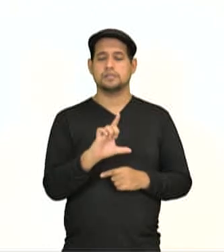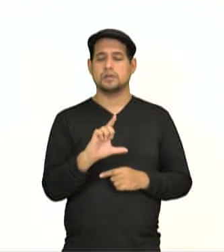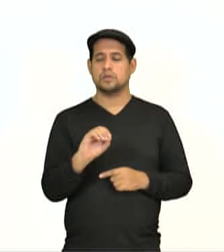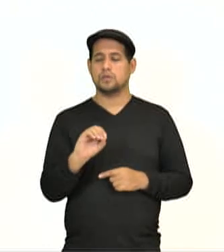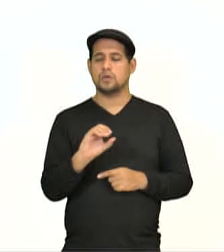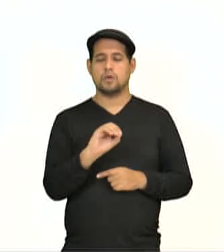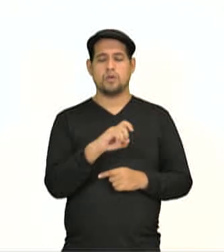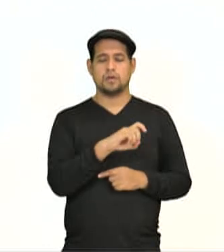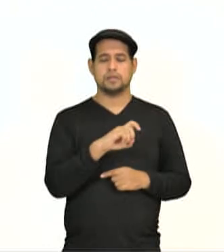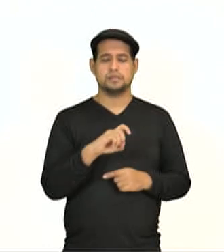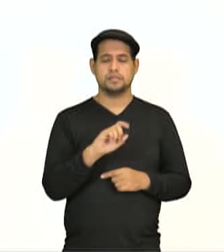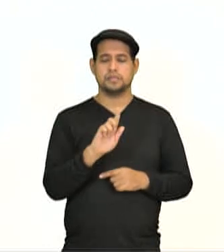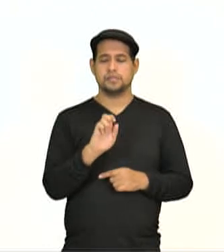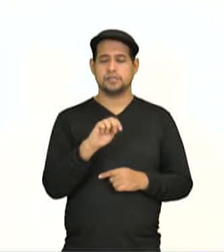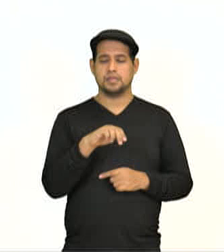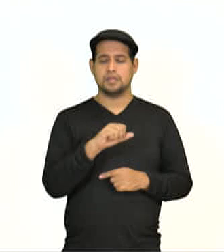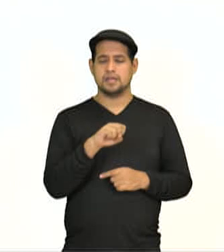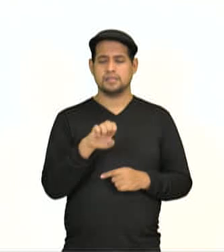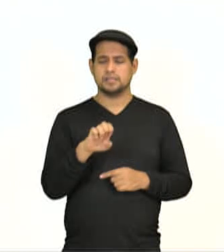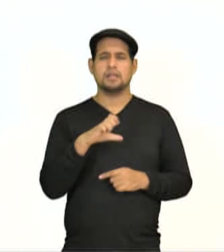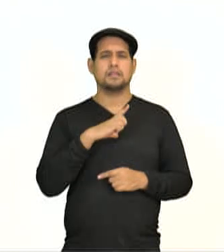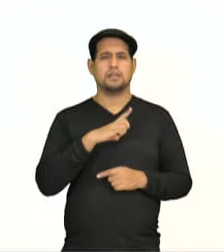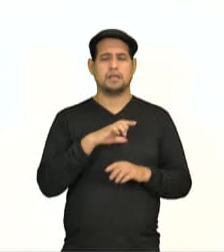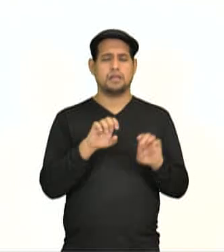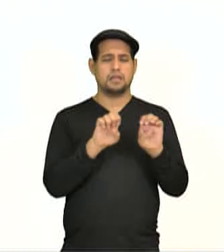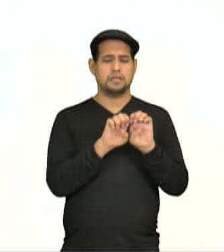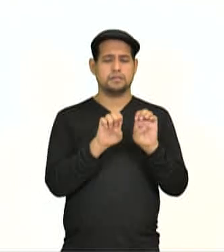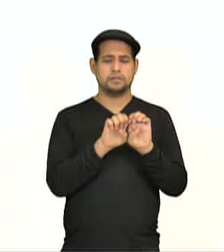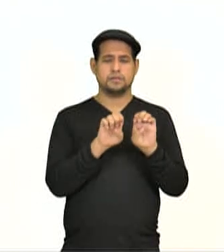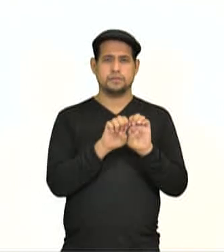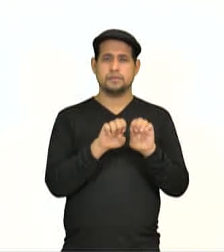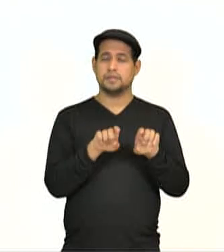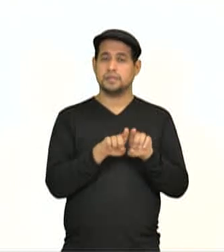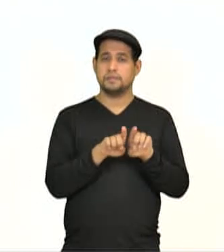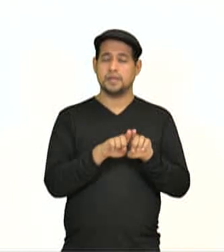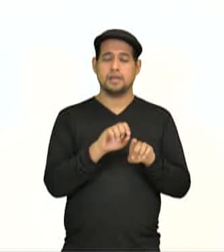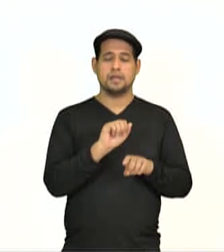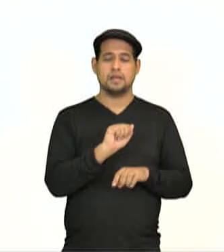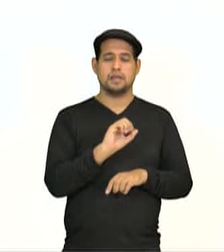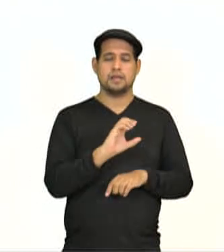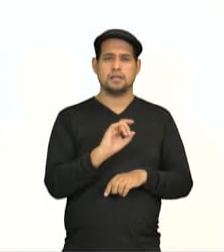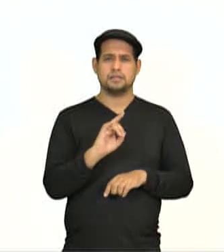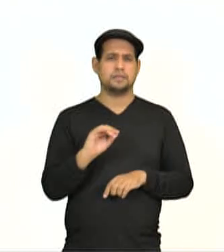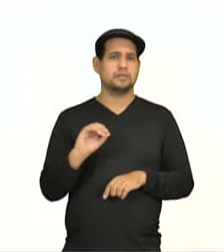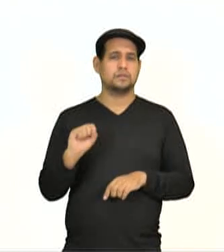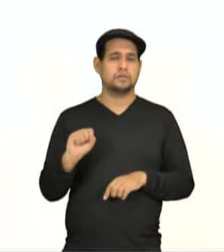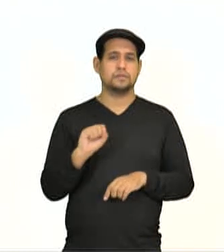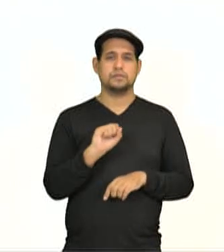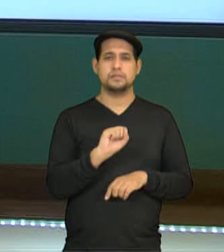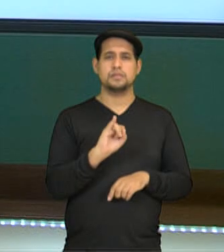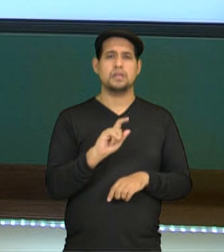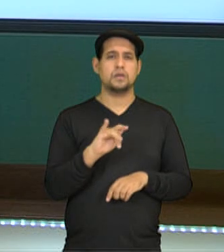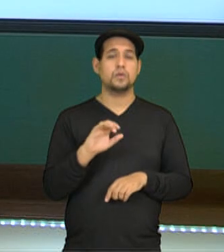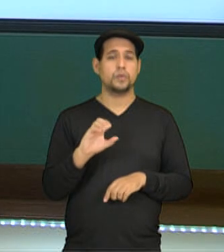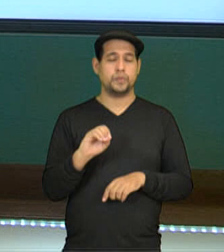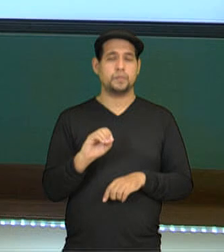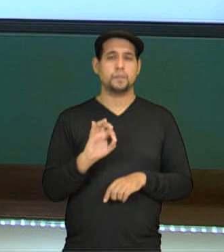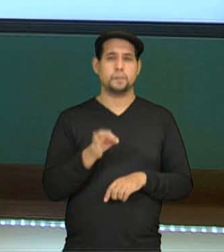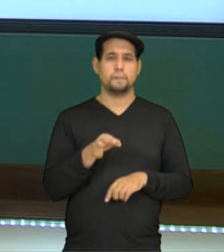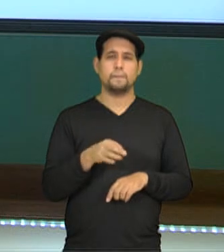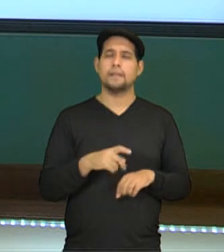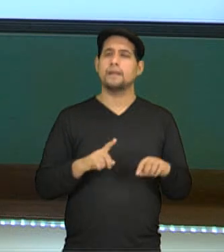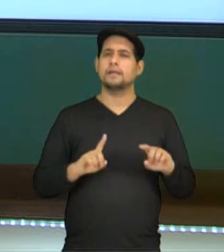ciclooxigenase. Tá? Então aqui nós temos a estrutura do ácido acetil salicílico, a